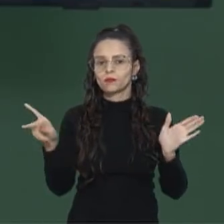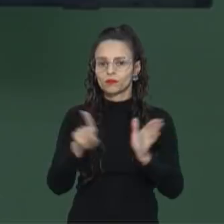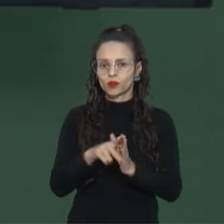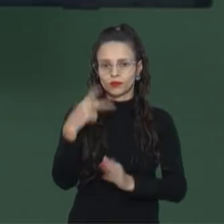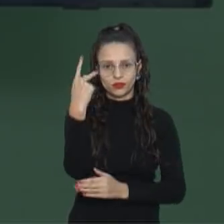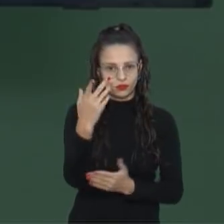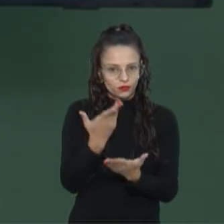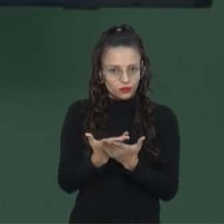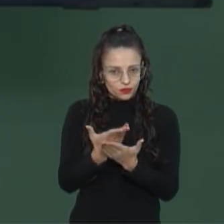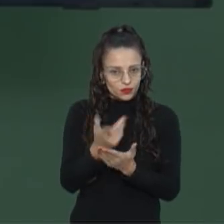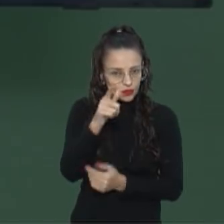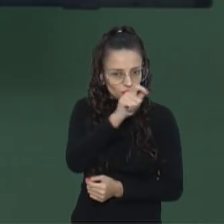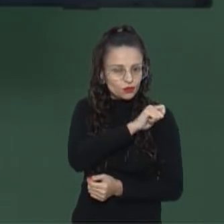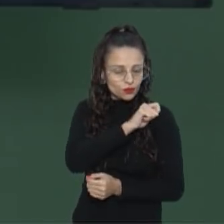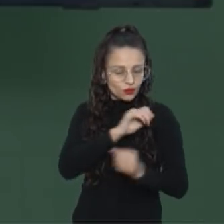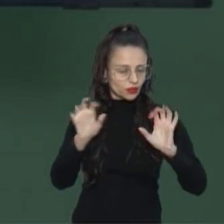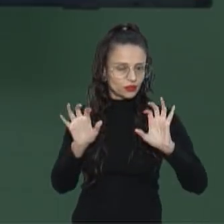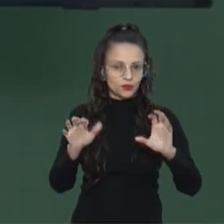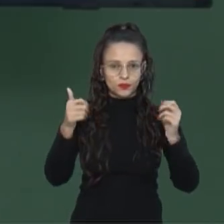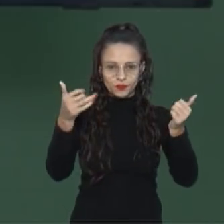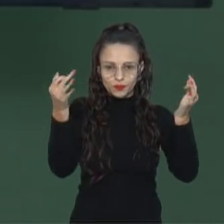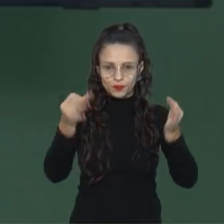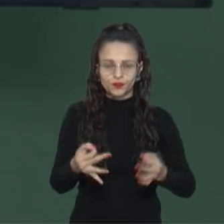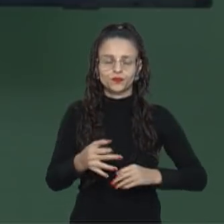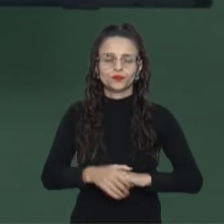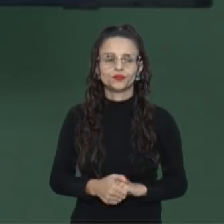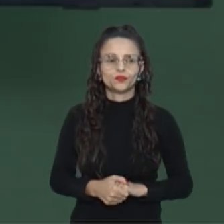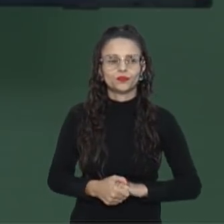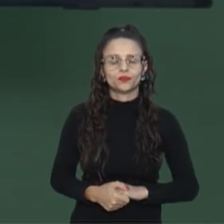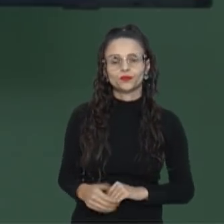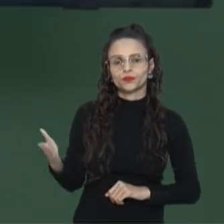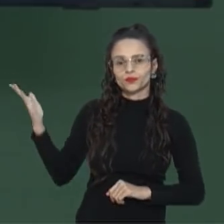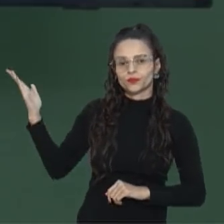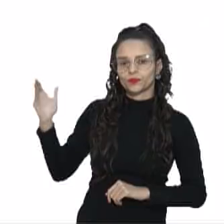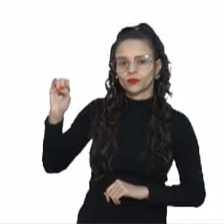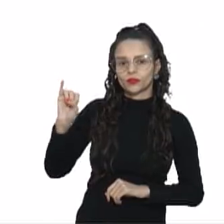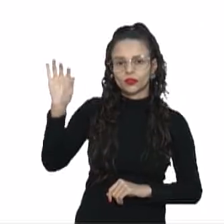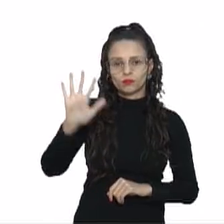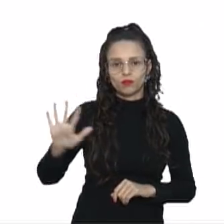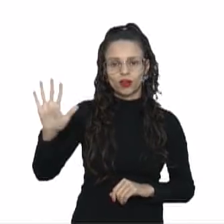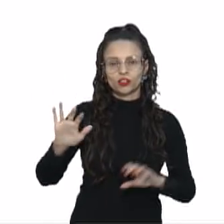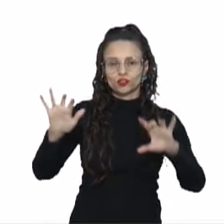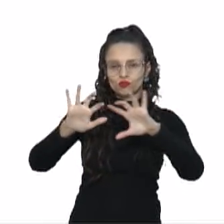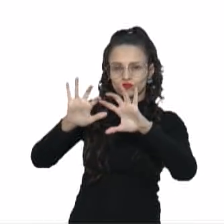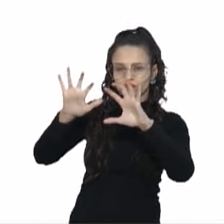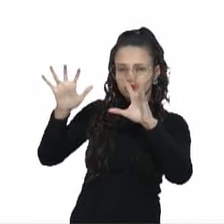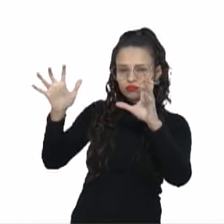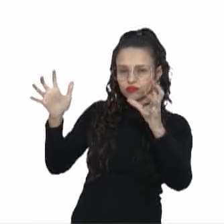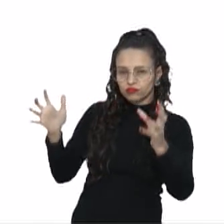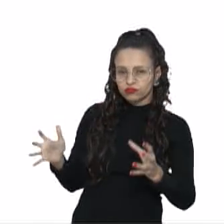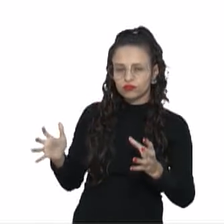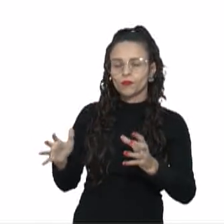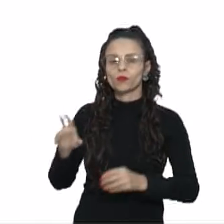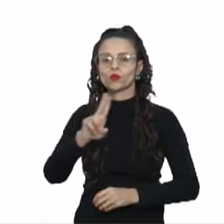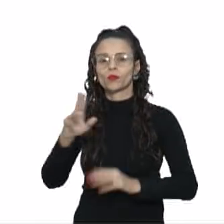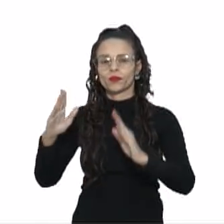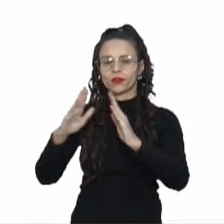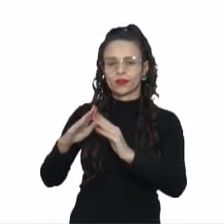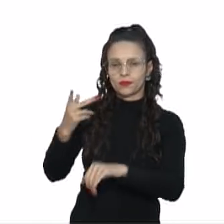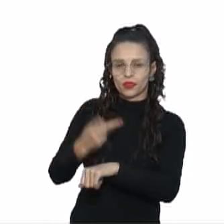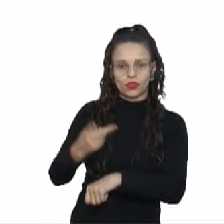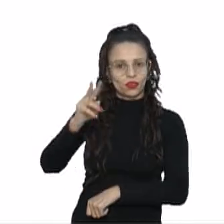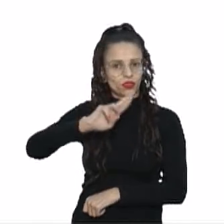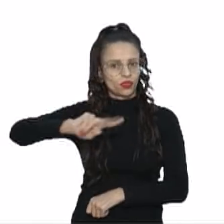de ser estudante. Perfeito? Aqui ao lado, a foto de uma gruta chamada Casa de Pedra, não é no